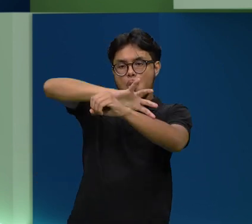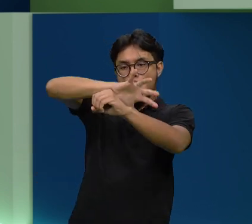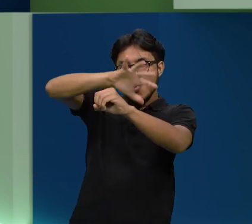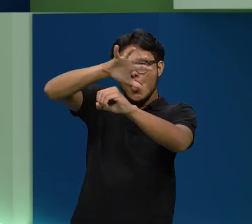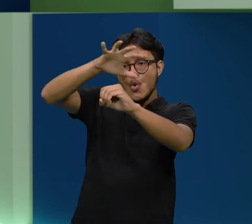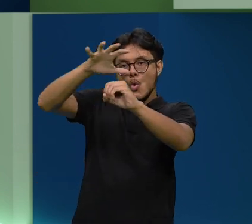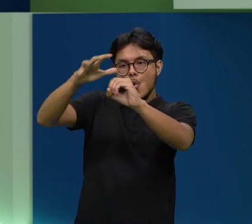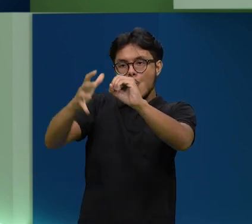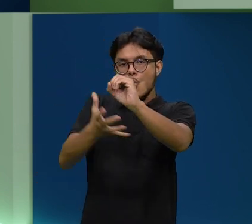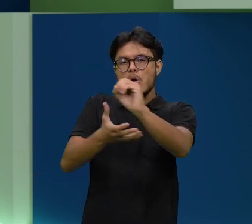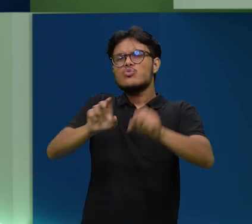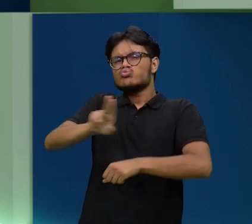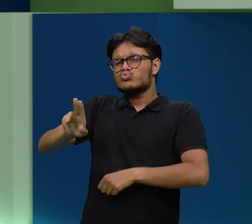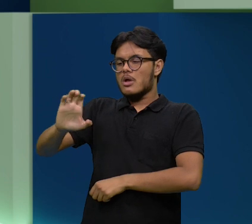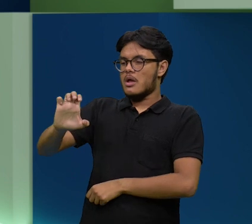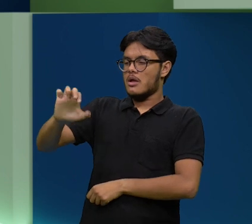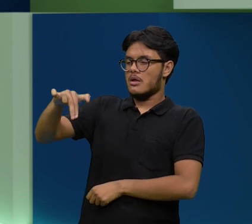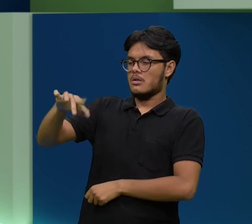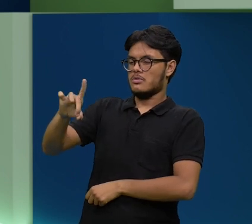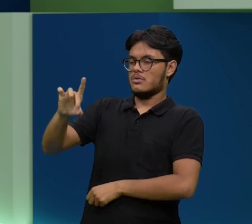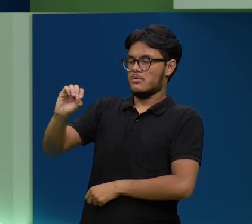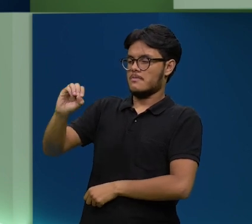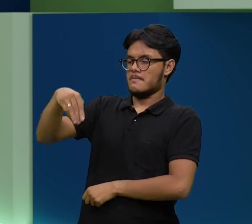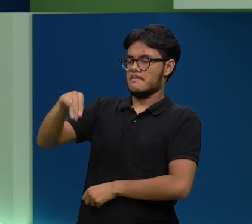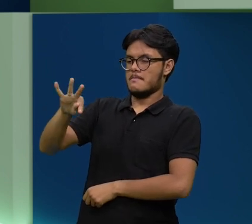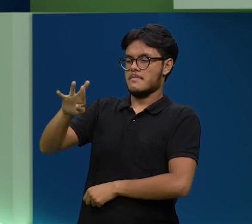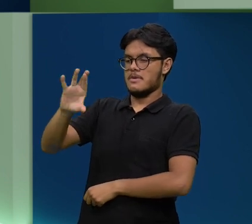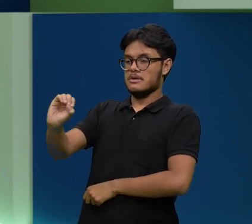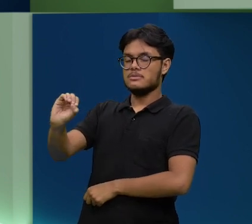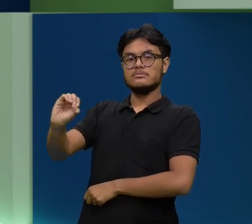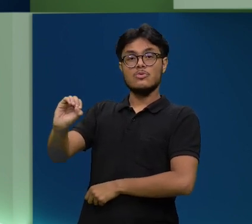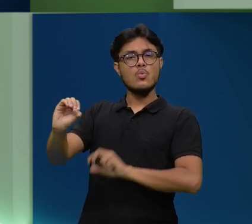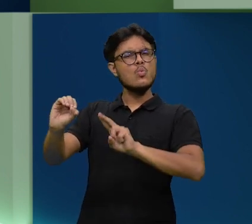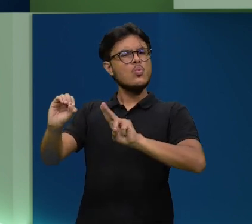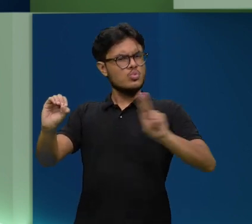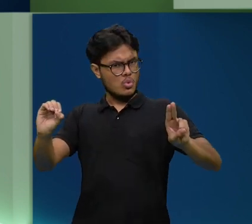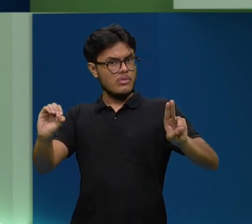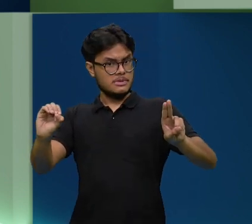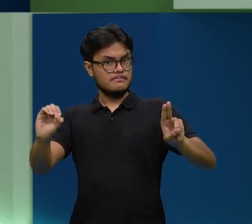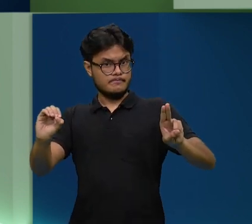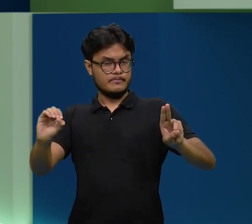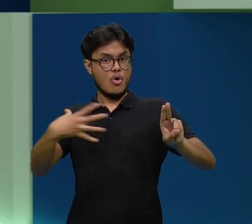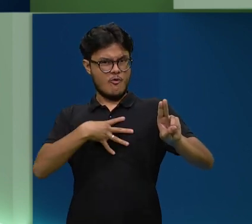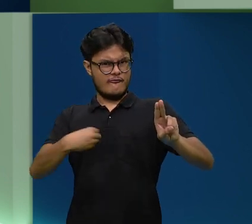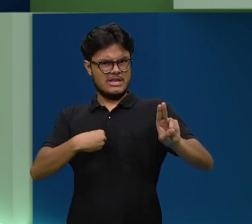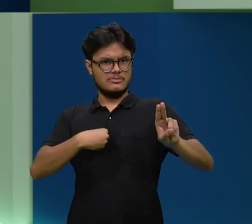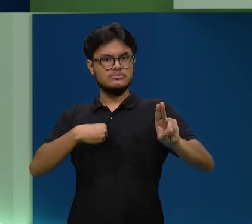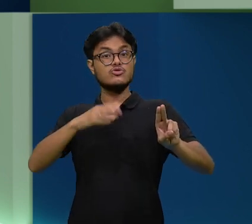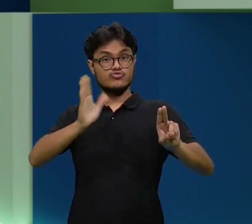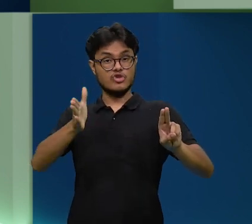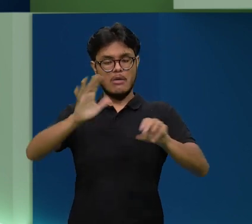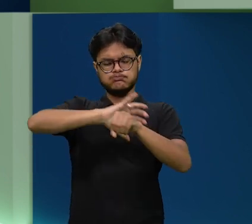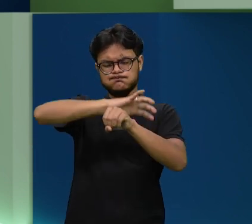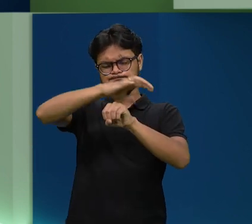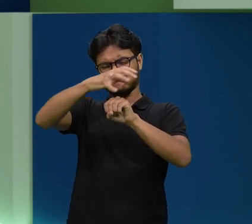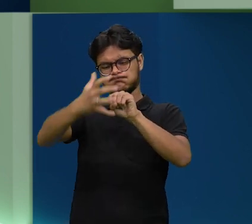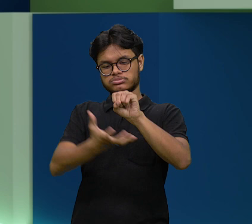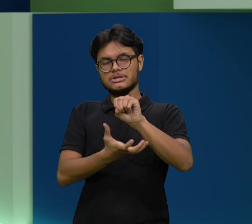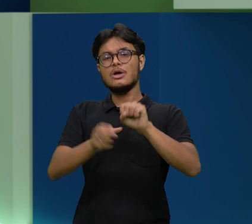de fixação do embrião no endométrio, na cavidade endometrial, a gente chama de quê?